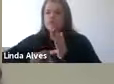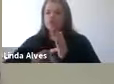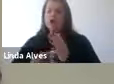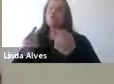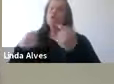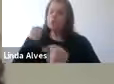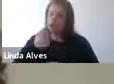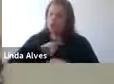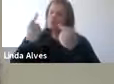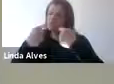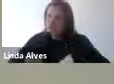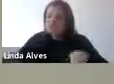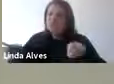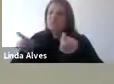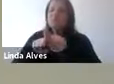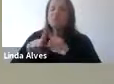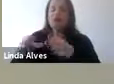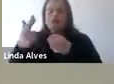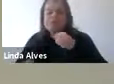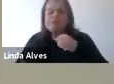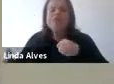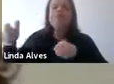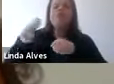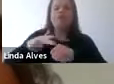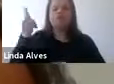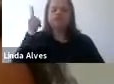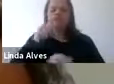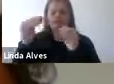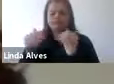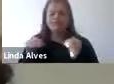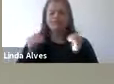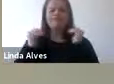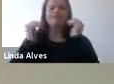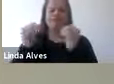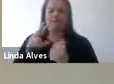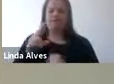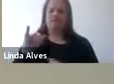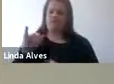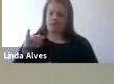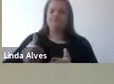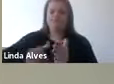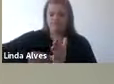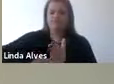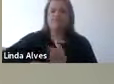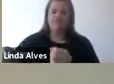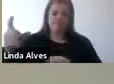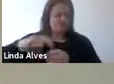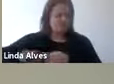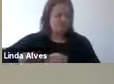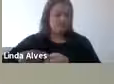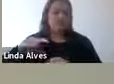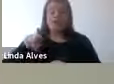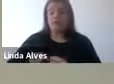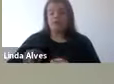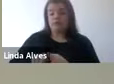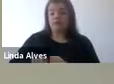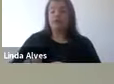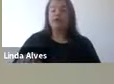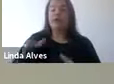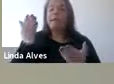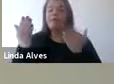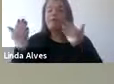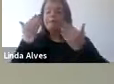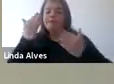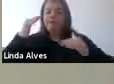recuperação, né? Um aumento de sindicalização. Né? E tem outros fatores, o seguinte, isso aí é uma média geral,